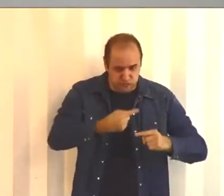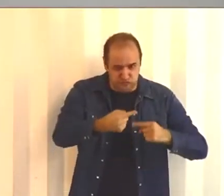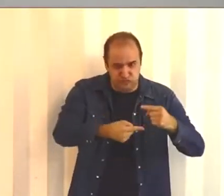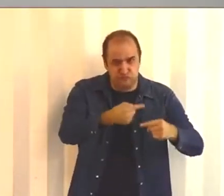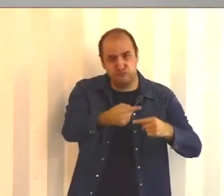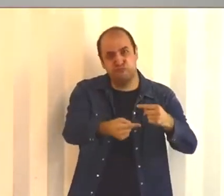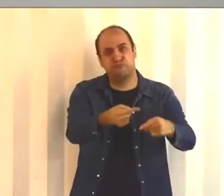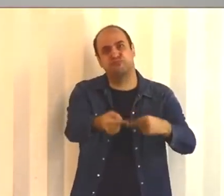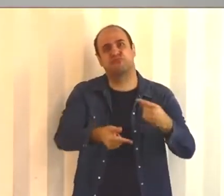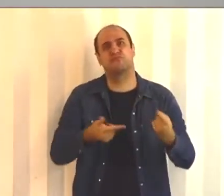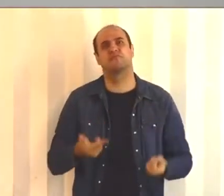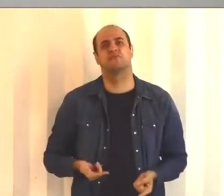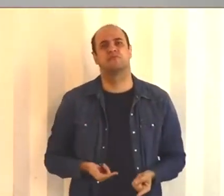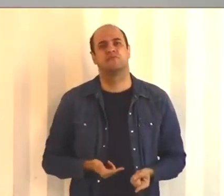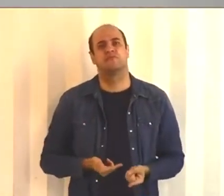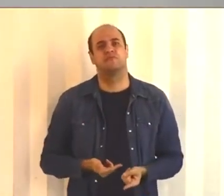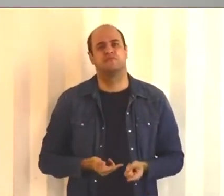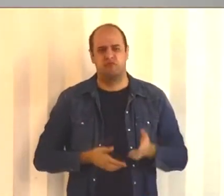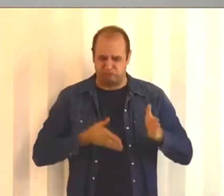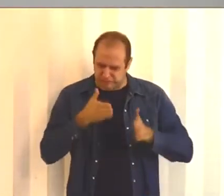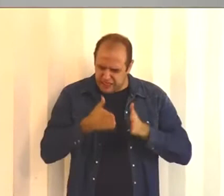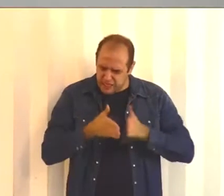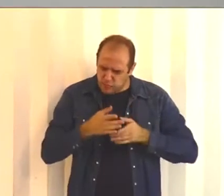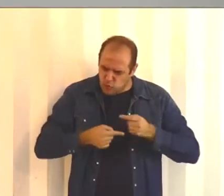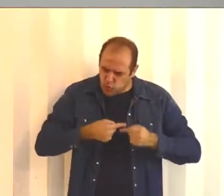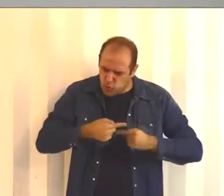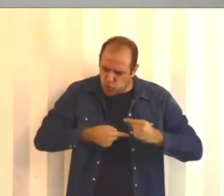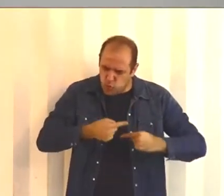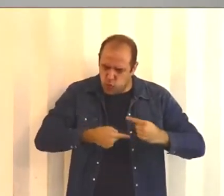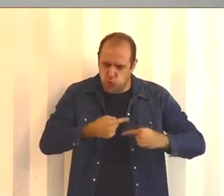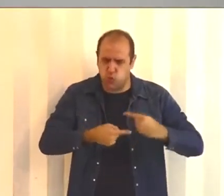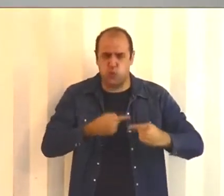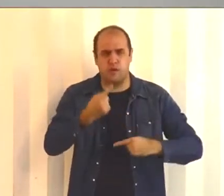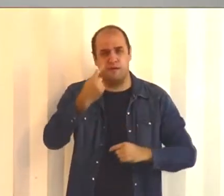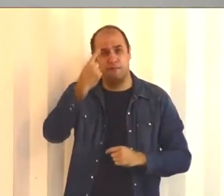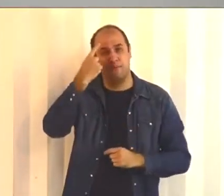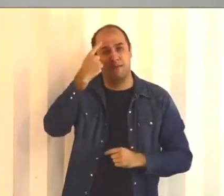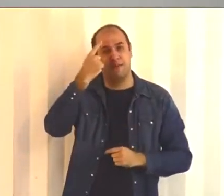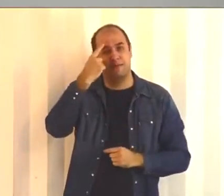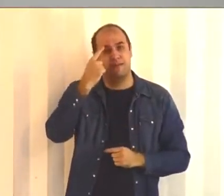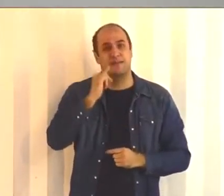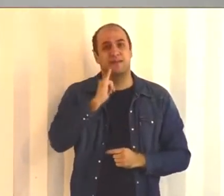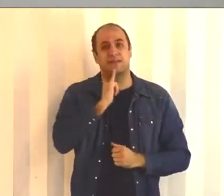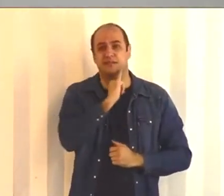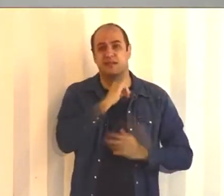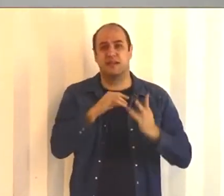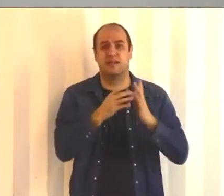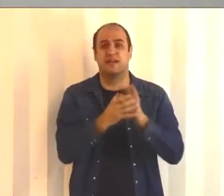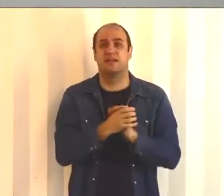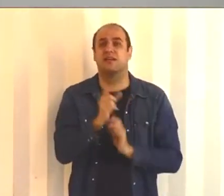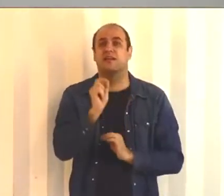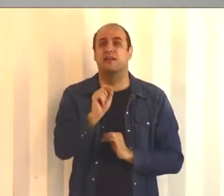seguir, vai passar um pouquinho o tempo, e quem vai pensar o casamento de Isaque? É Abraão.